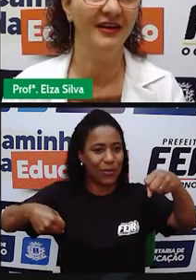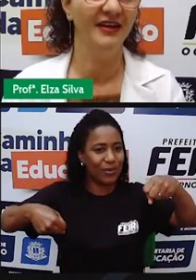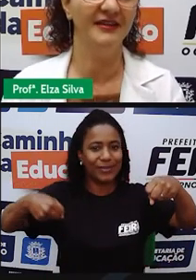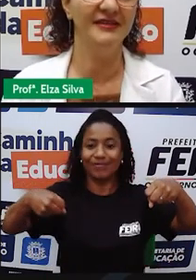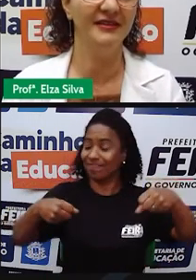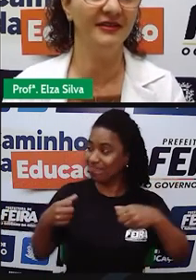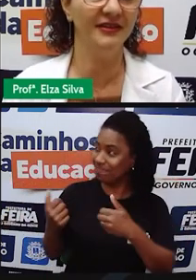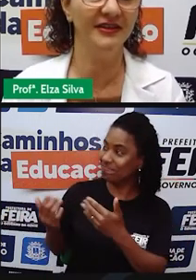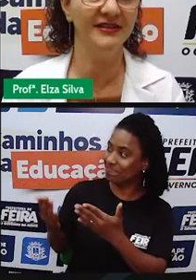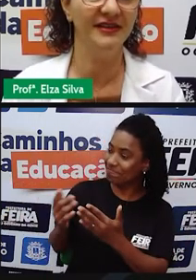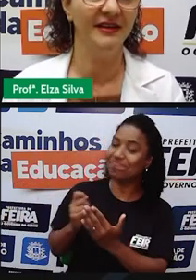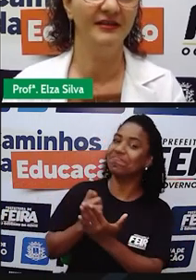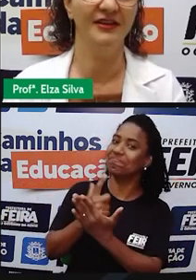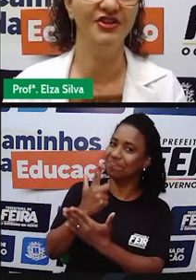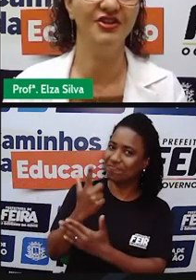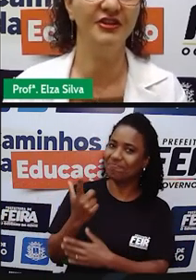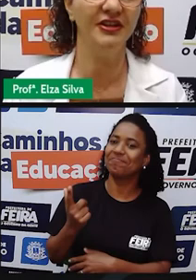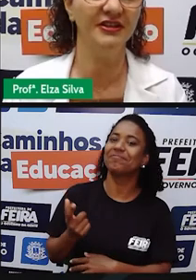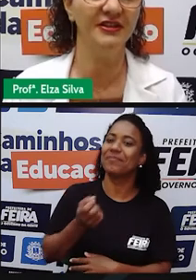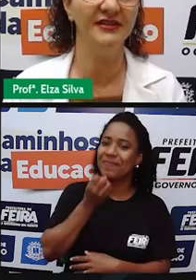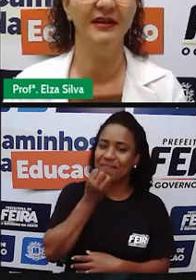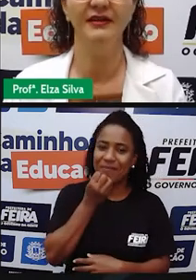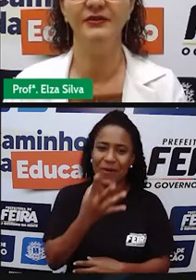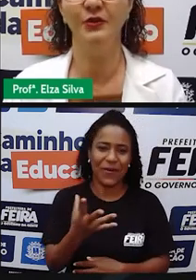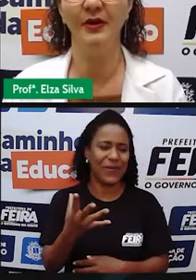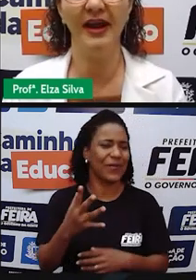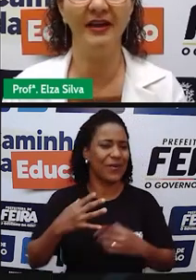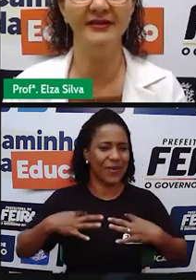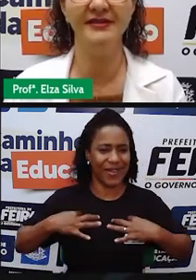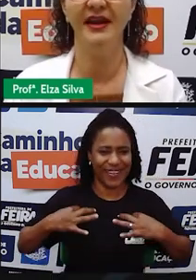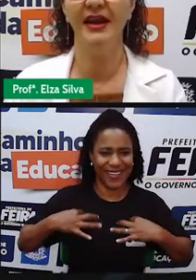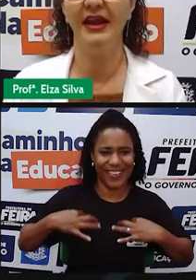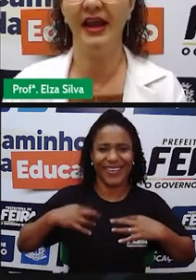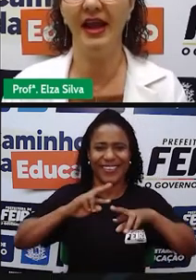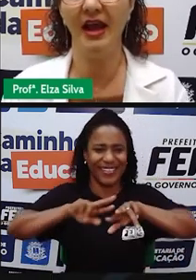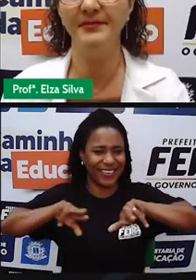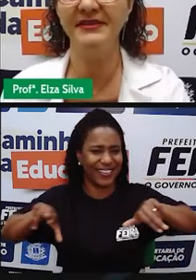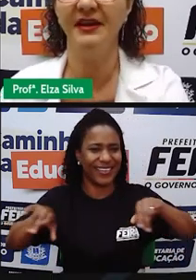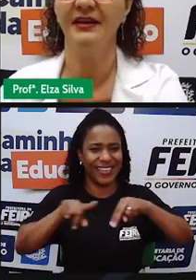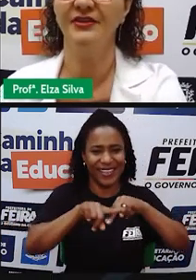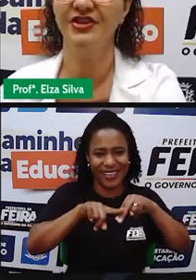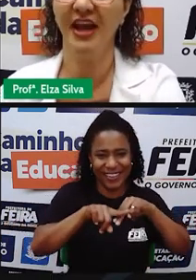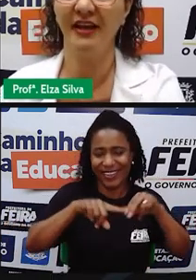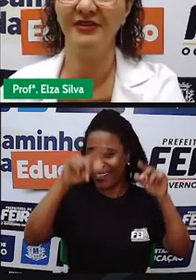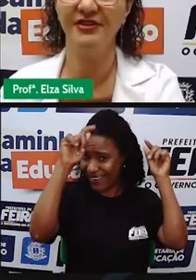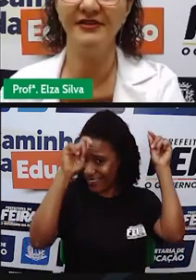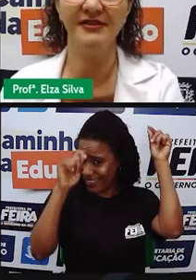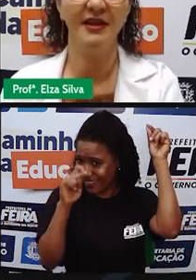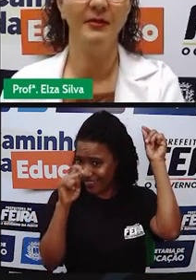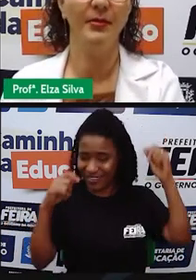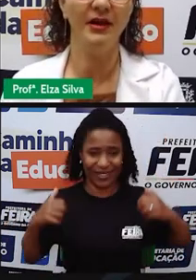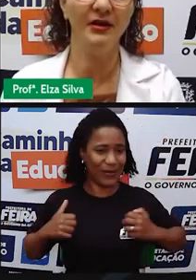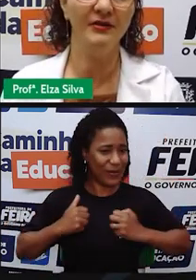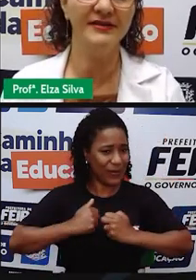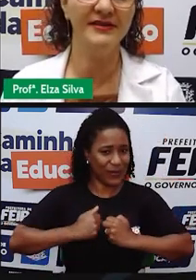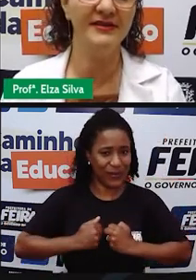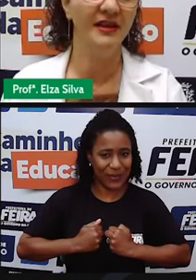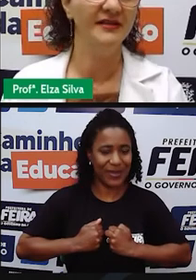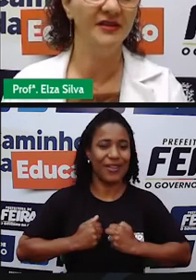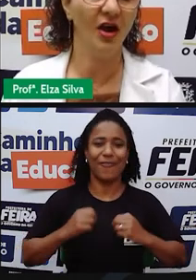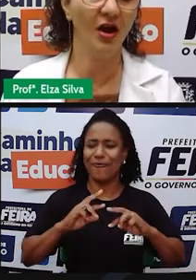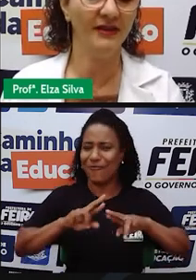Andrea? Skirts, t-shirts, dress, caps, jackets,